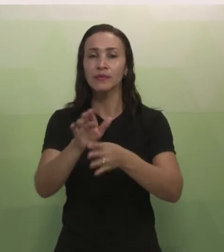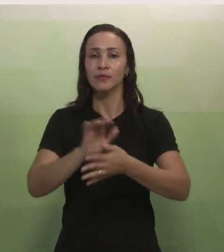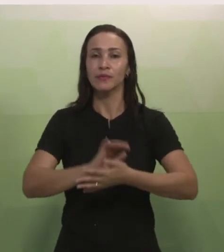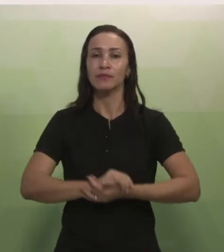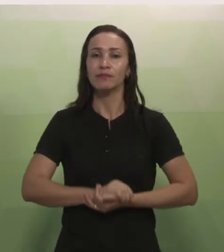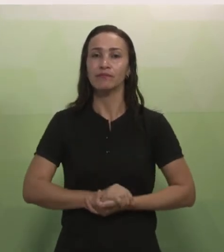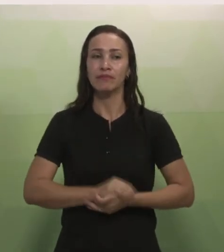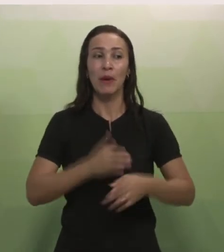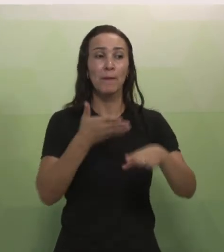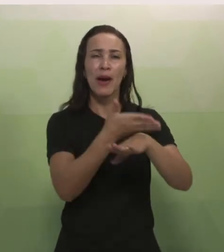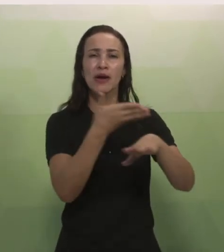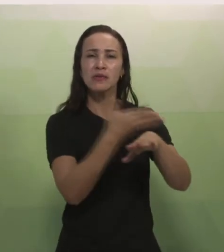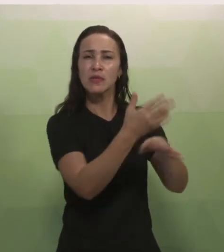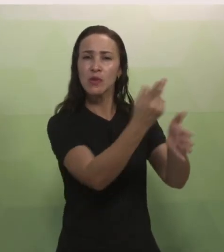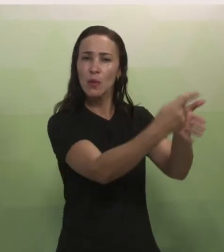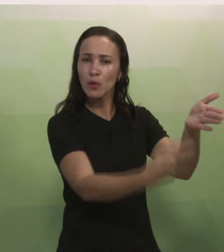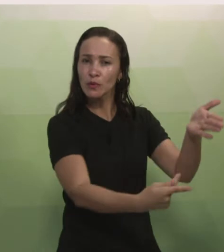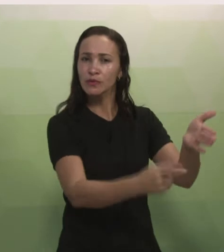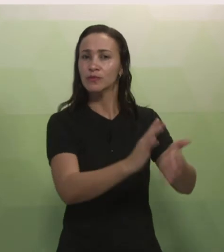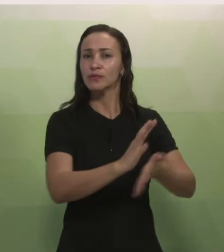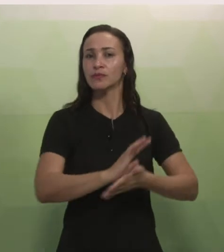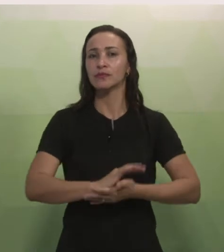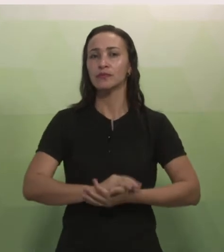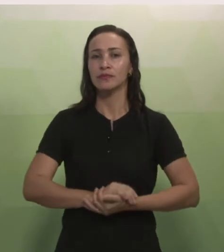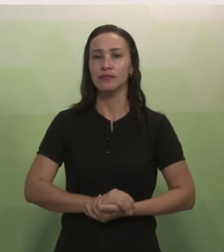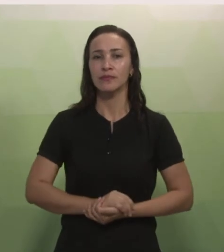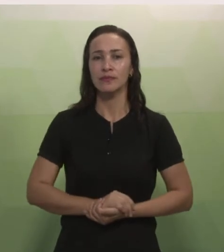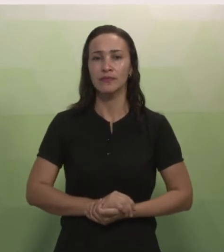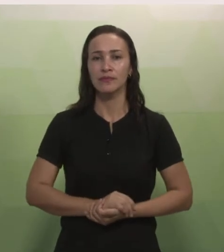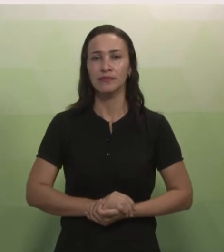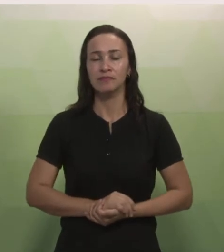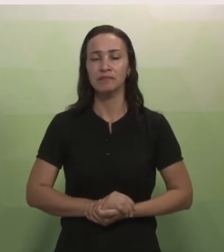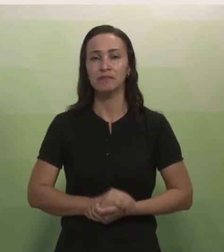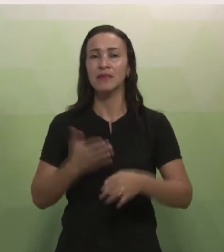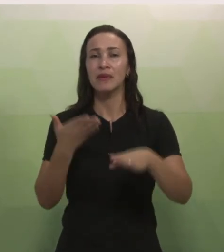consultoria, né, participação em campanhas,